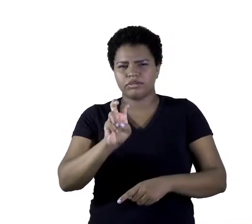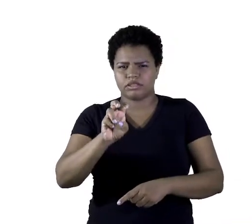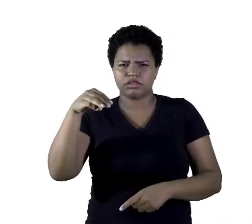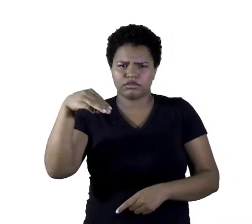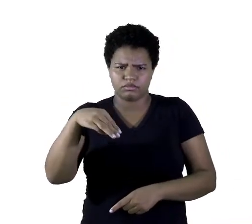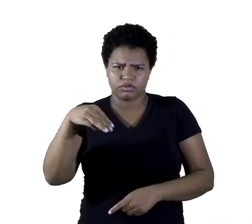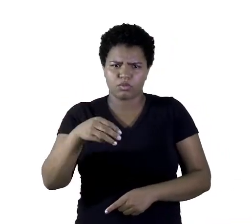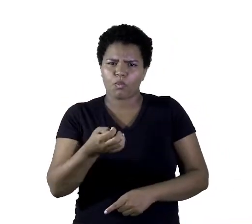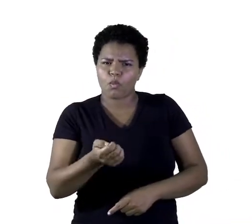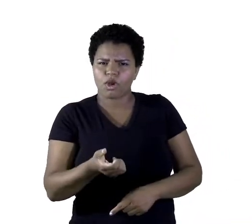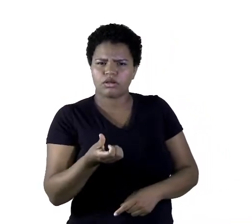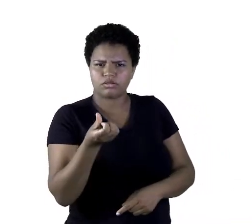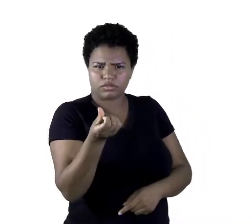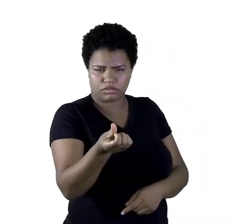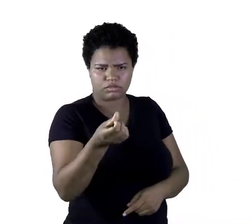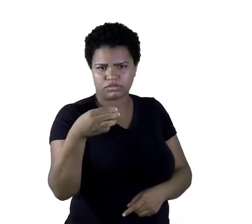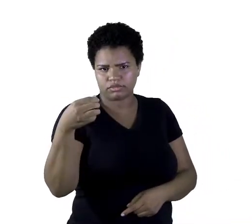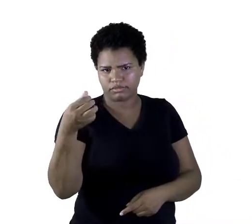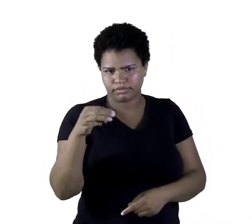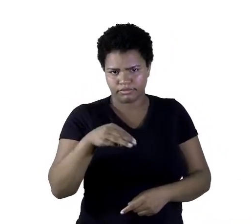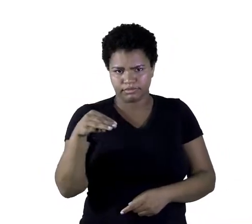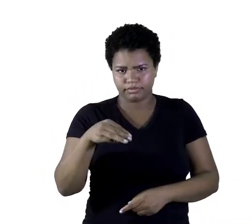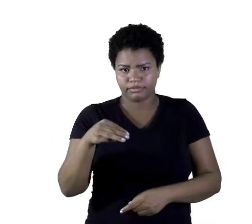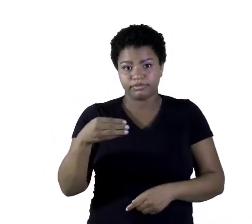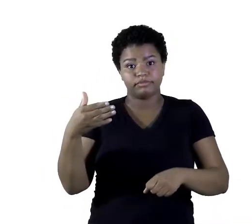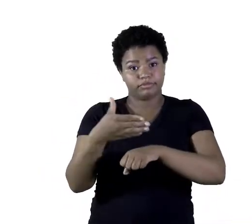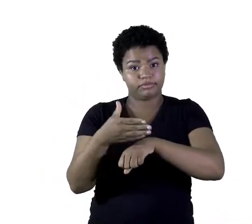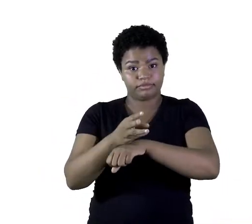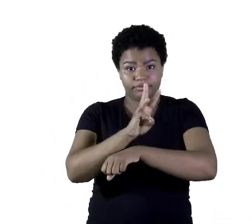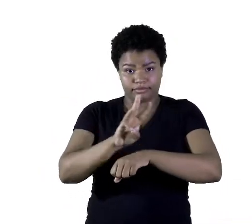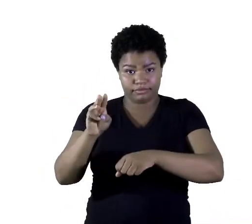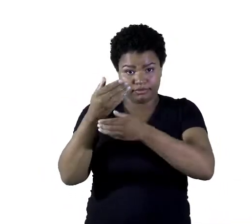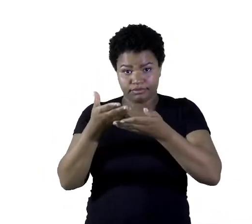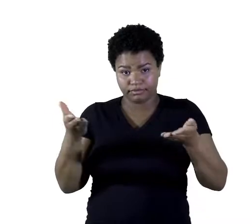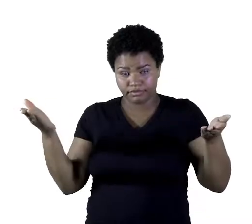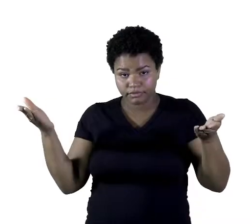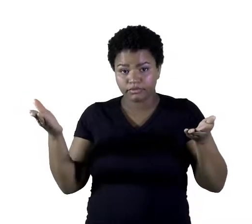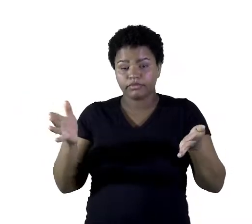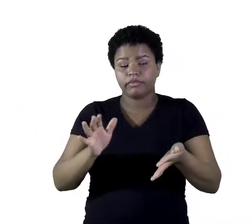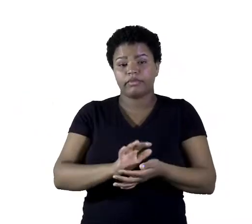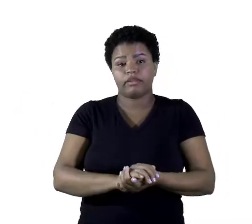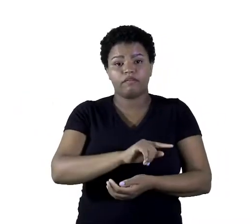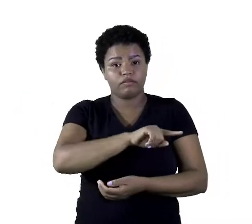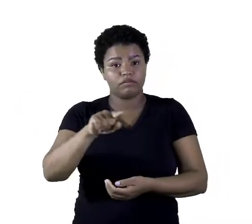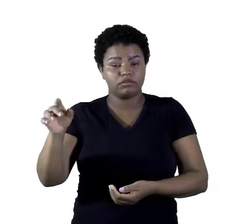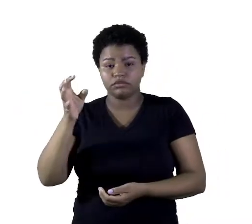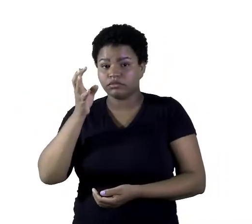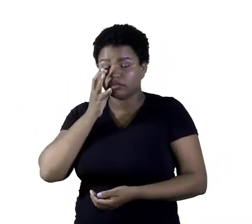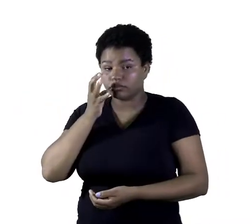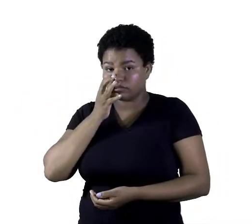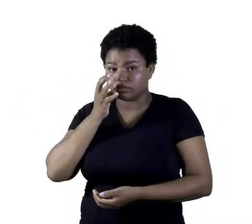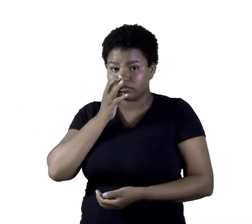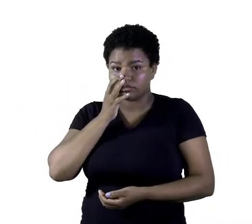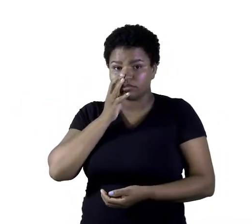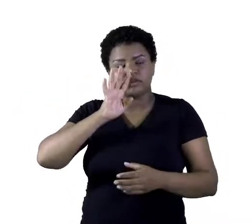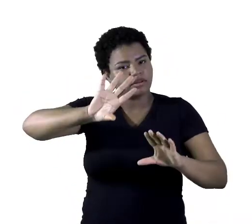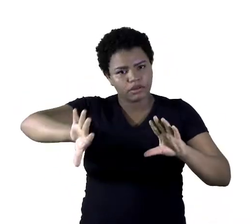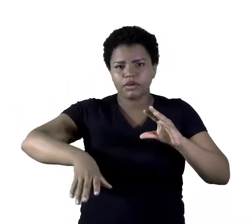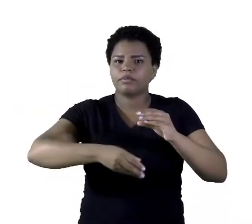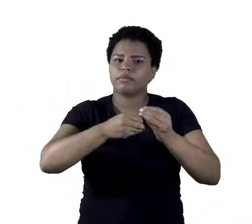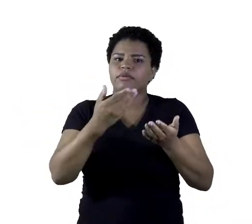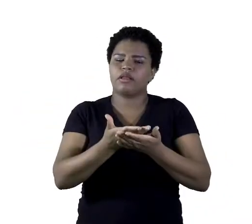gostei. Vocês vão ver que a mesma fala que está aí, escrita no texto, eles estão falando lá